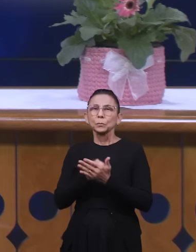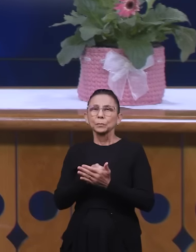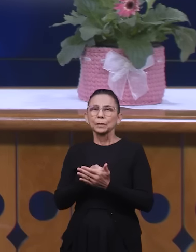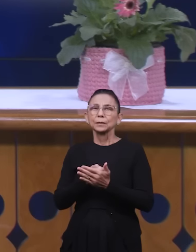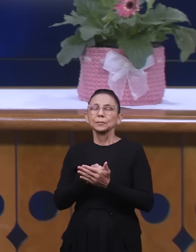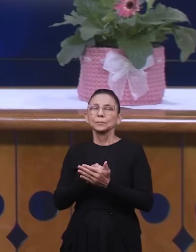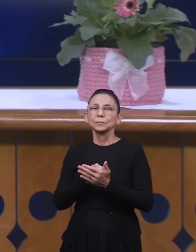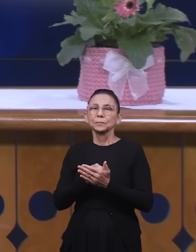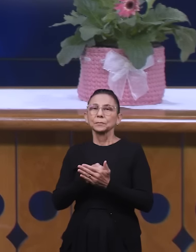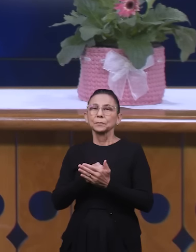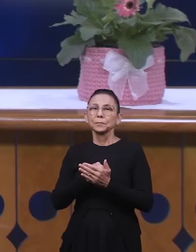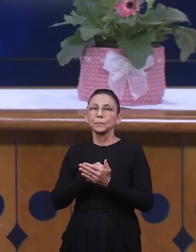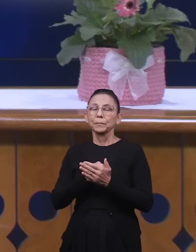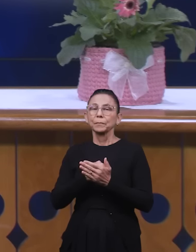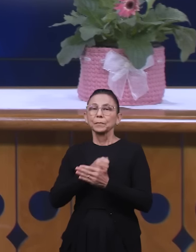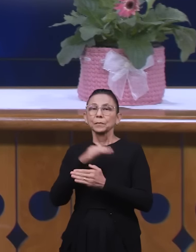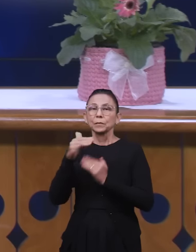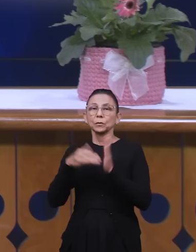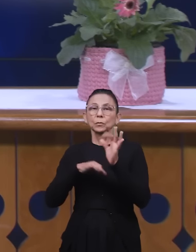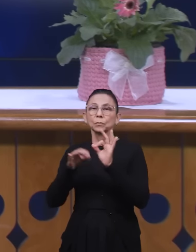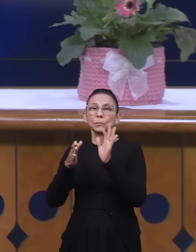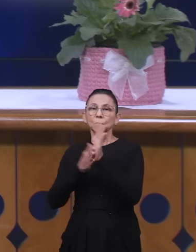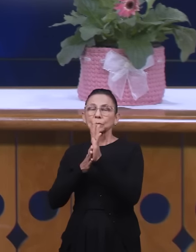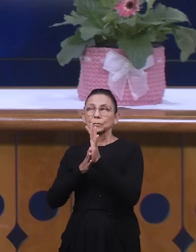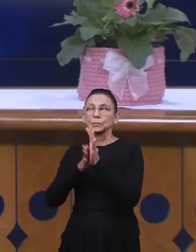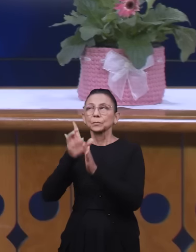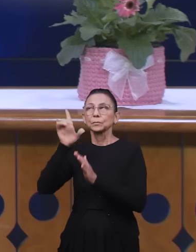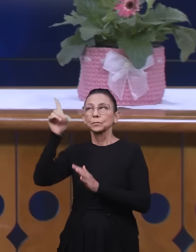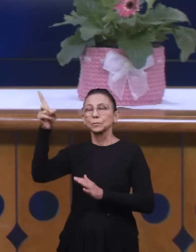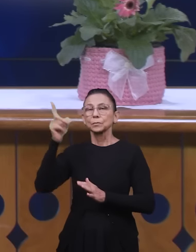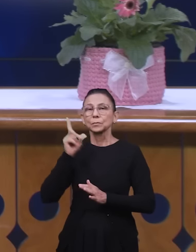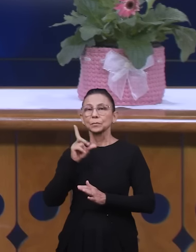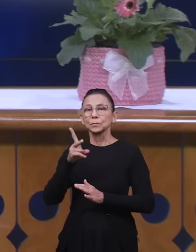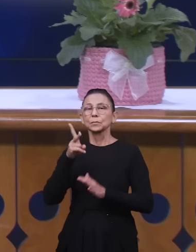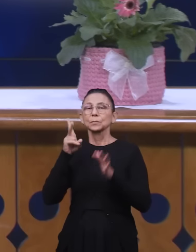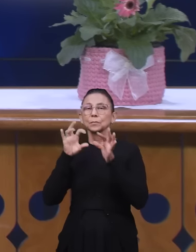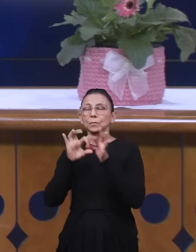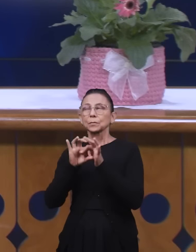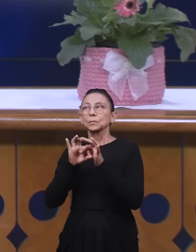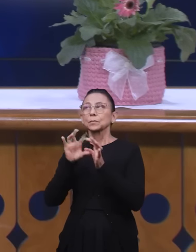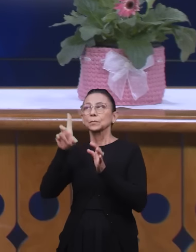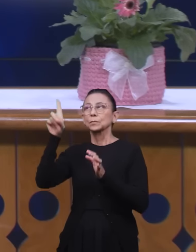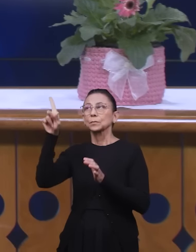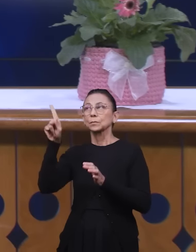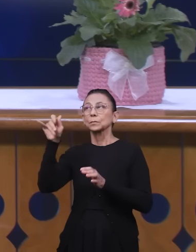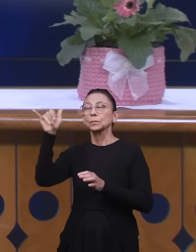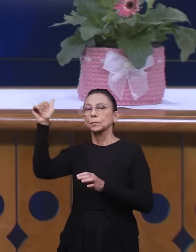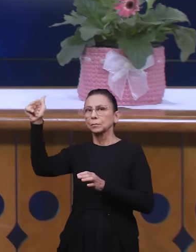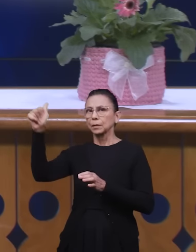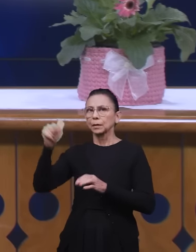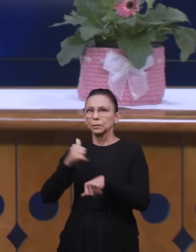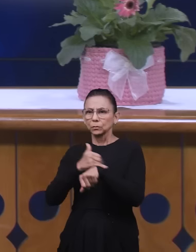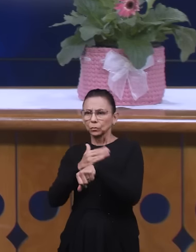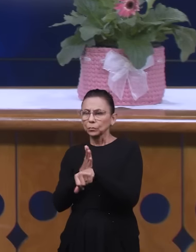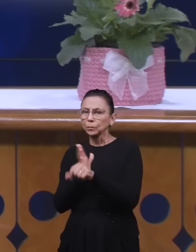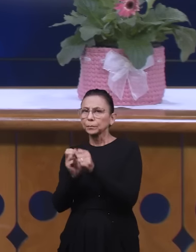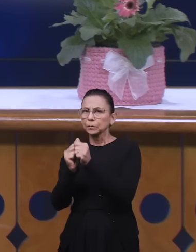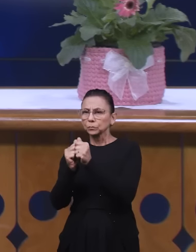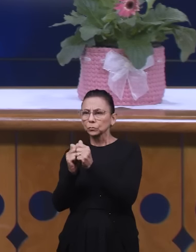momento dessa comunhão com o seu Pai. Ele estava todo o tempo com ele e